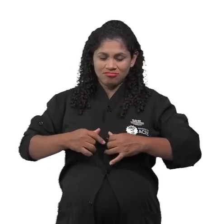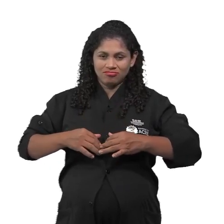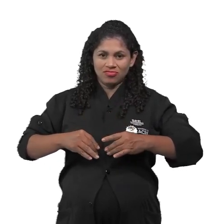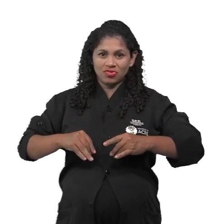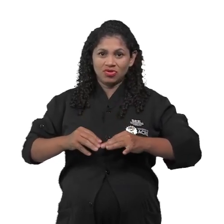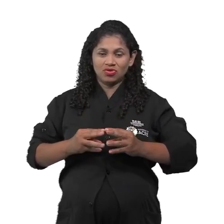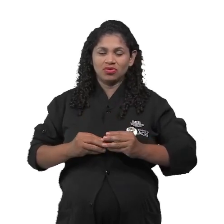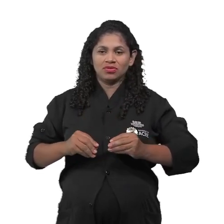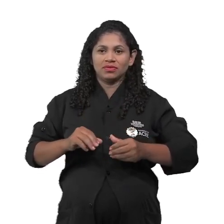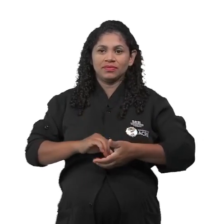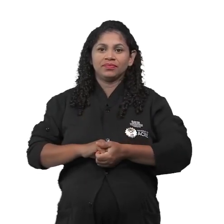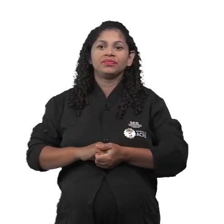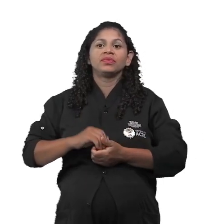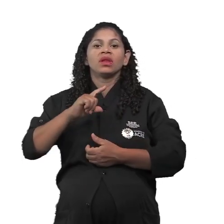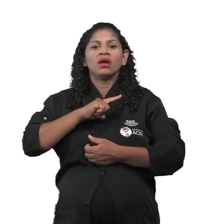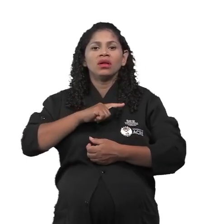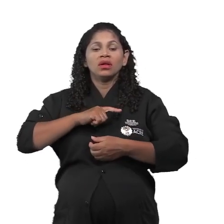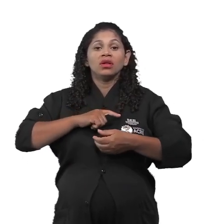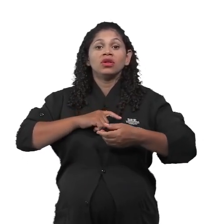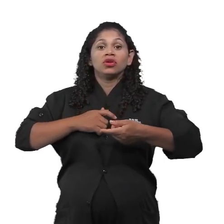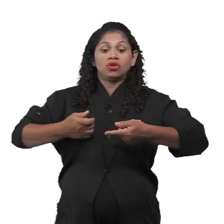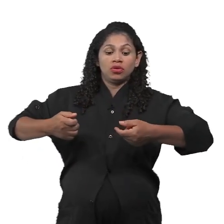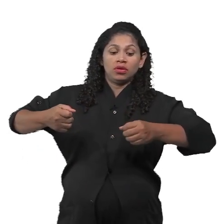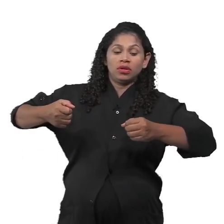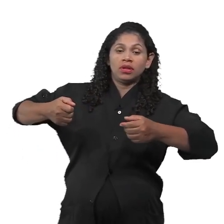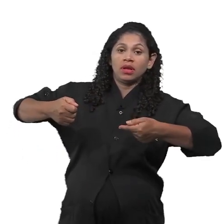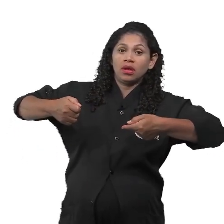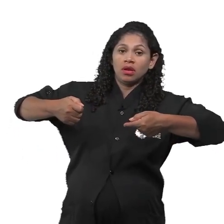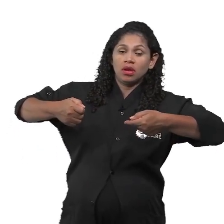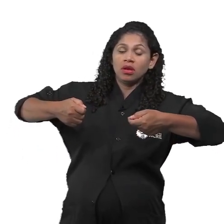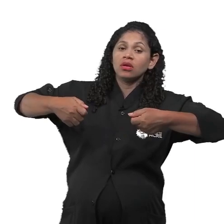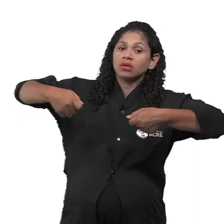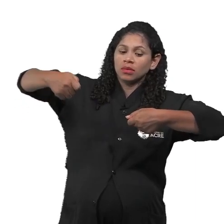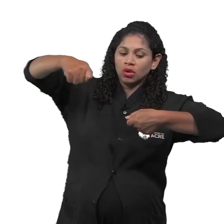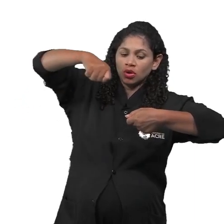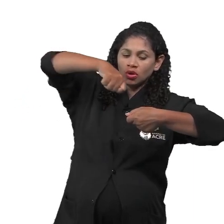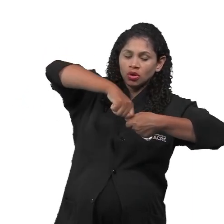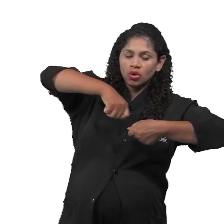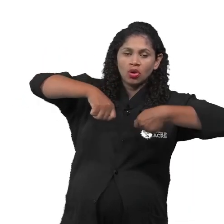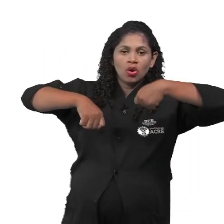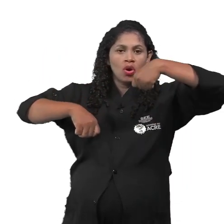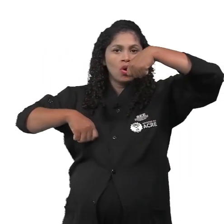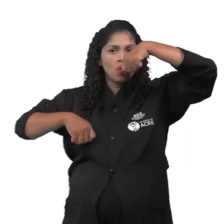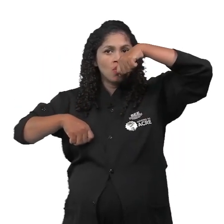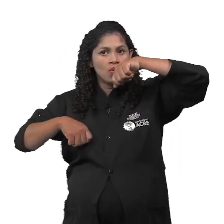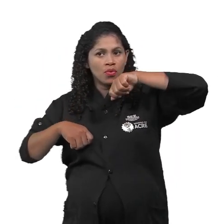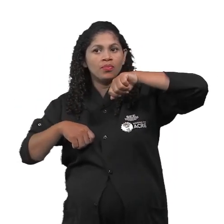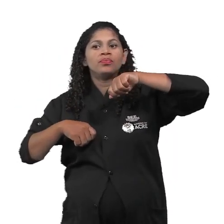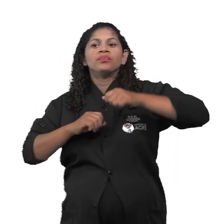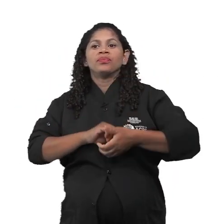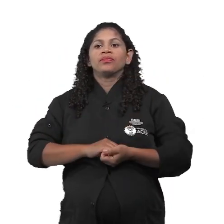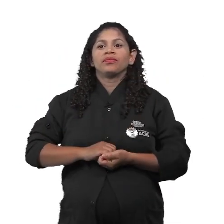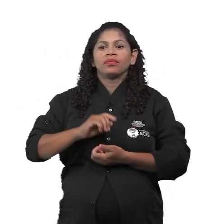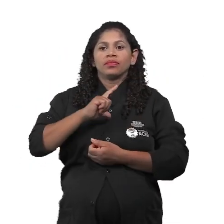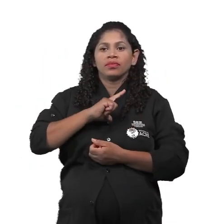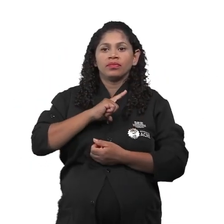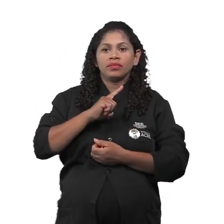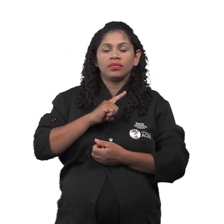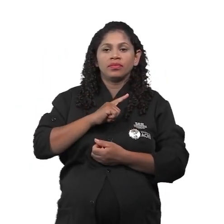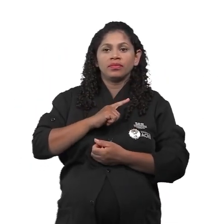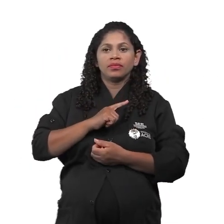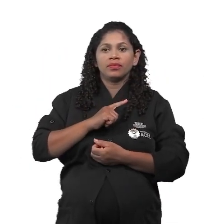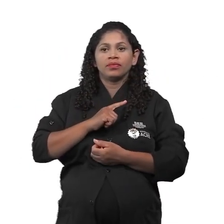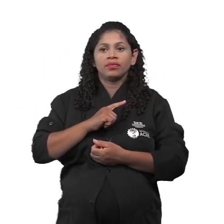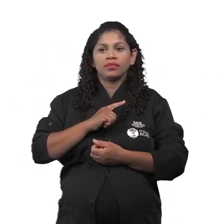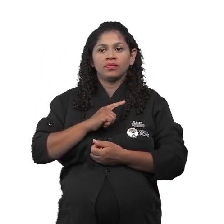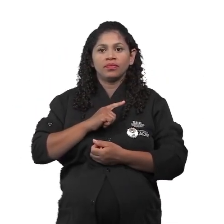para tosse, que é bem doce. Os elixirs, né? Que ele tem uma formulação com álcool, né? Um exemplo aí é o biotônico Fontoura. A